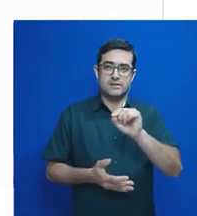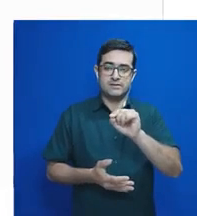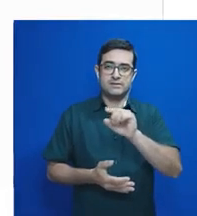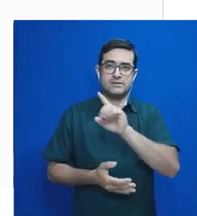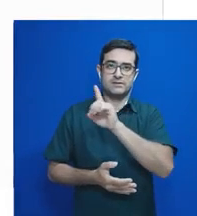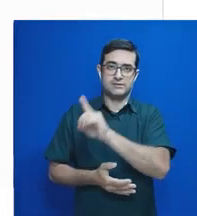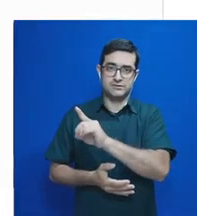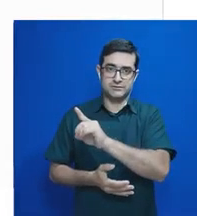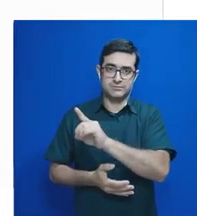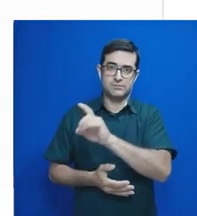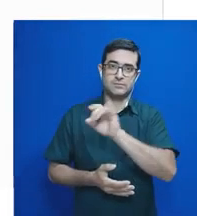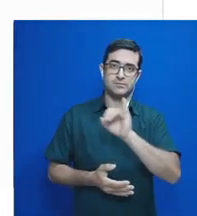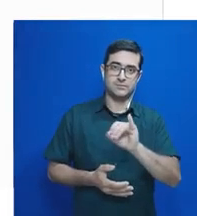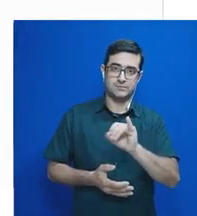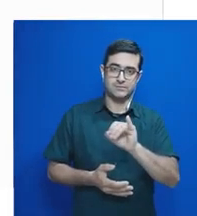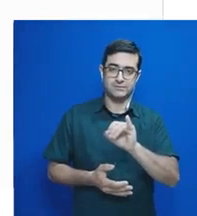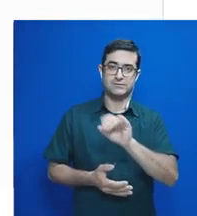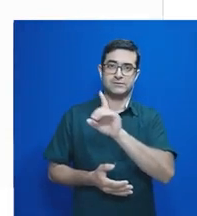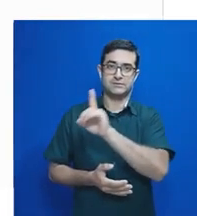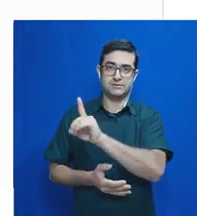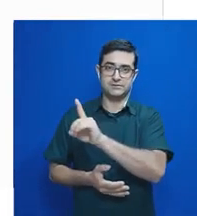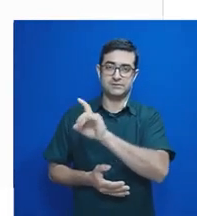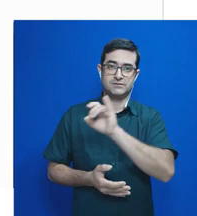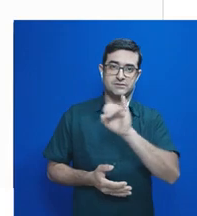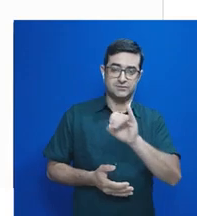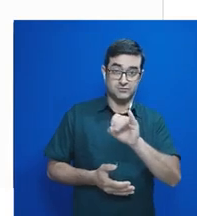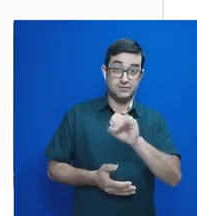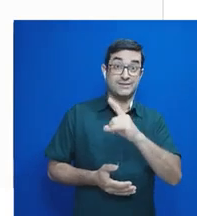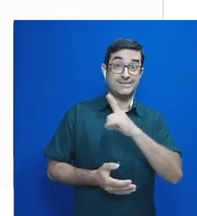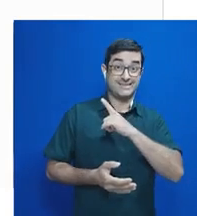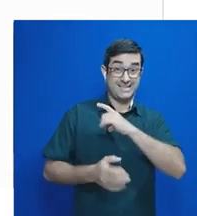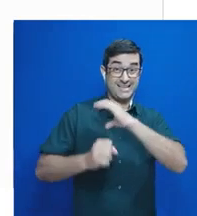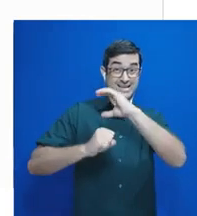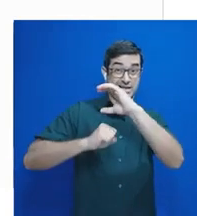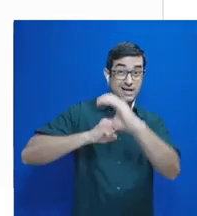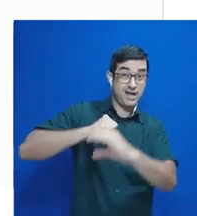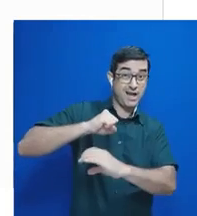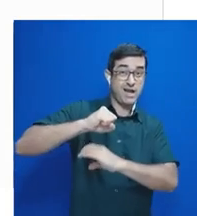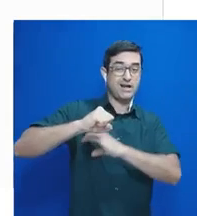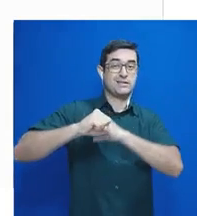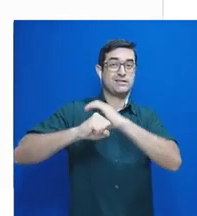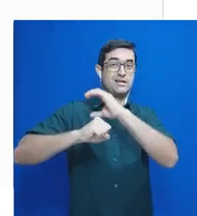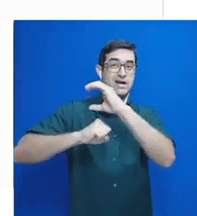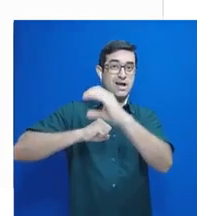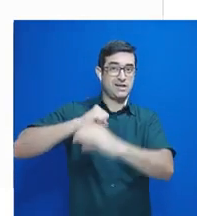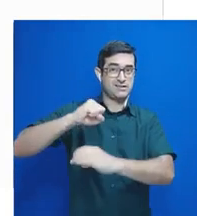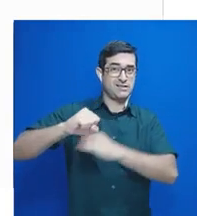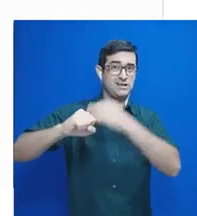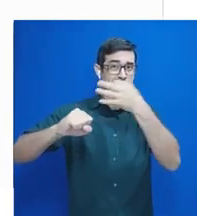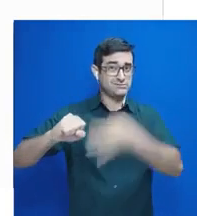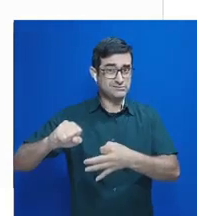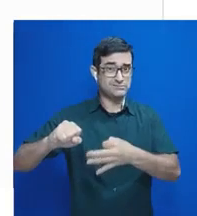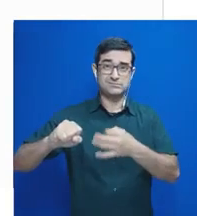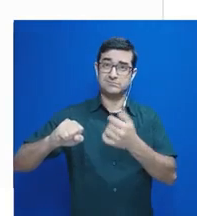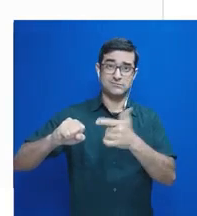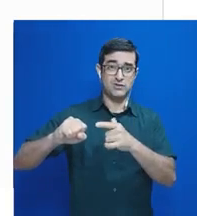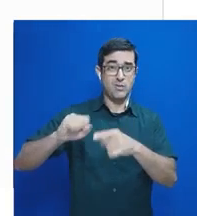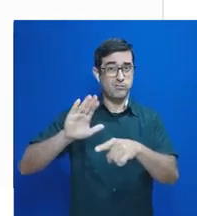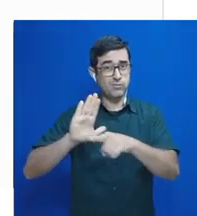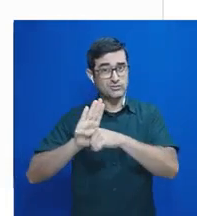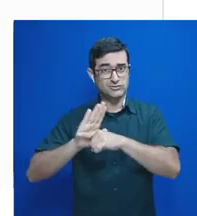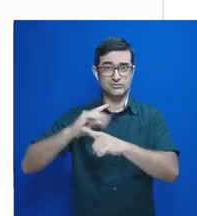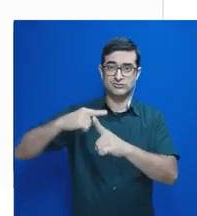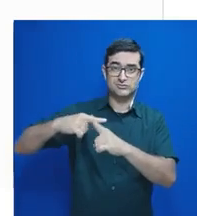tem as cargas difusas, ela não tem uma carga parcial positiva e negativa,